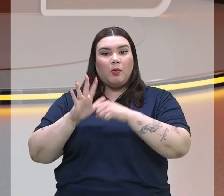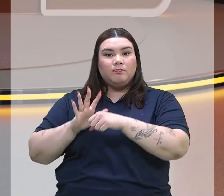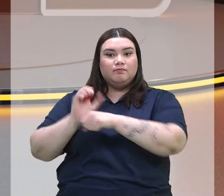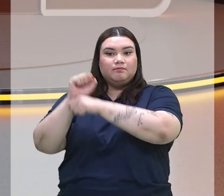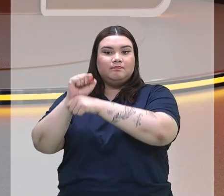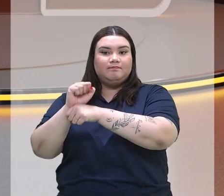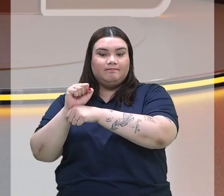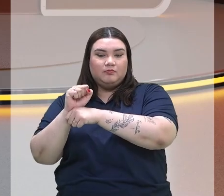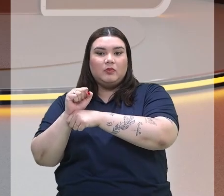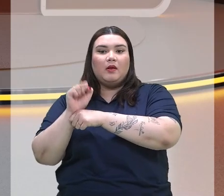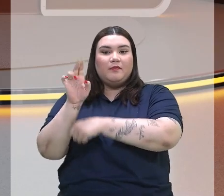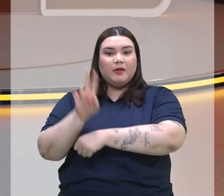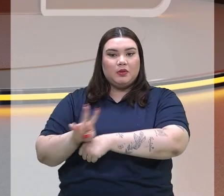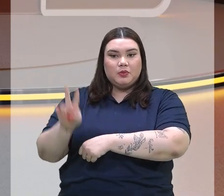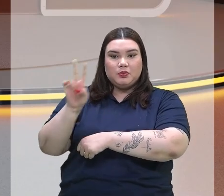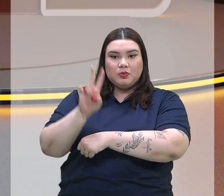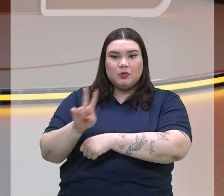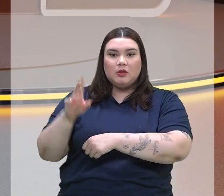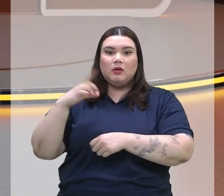a Venezuela, e que estão